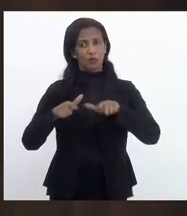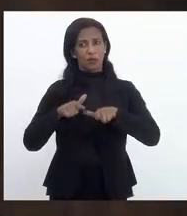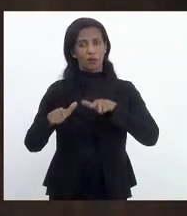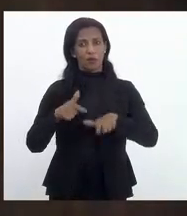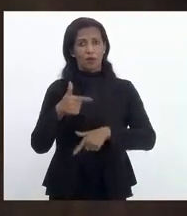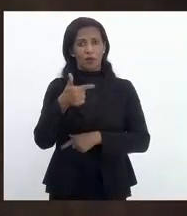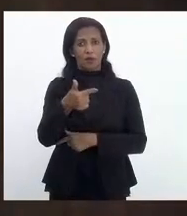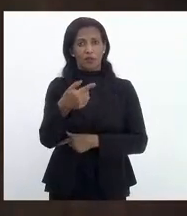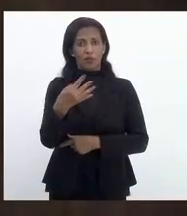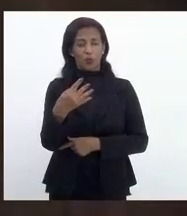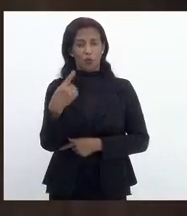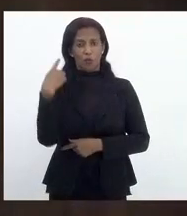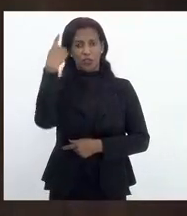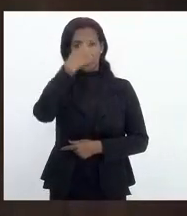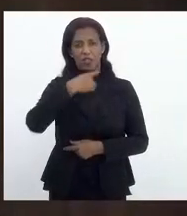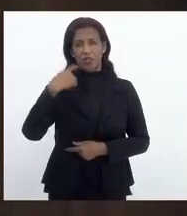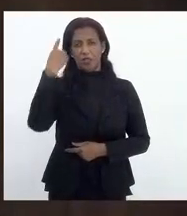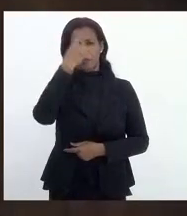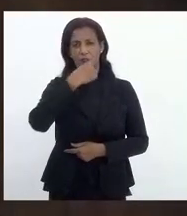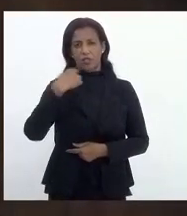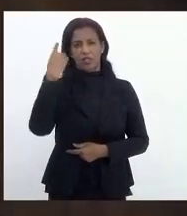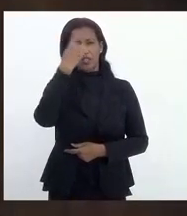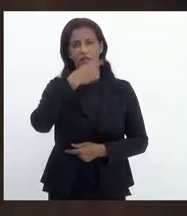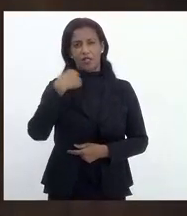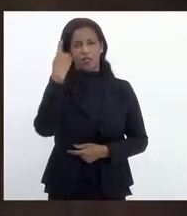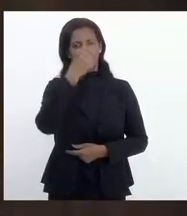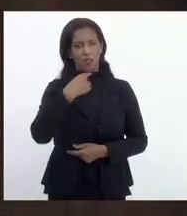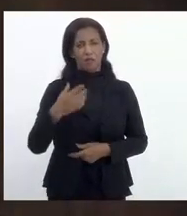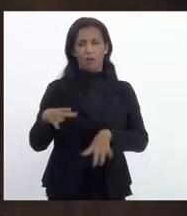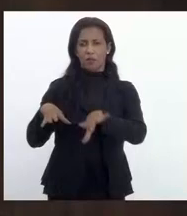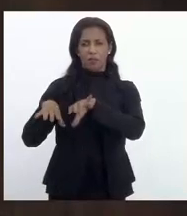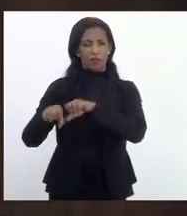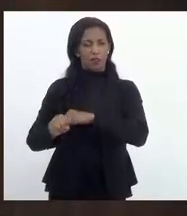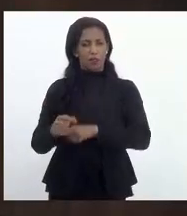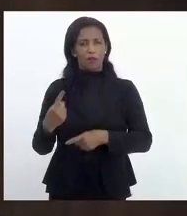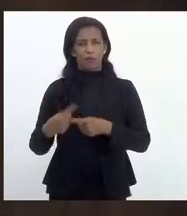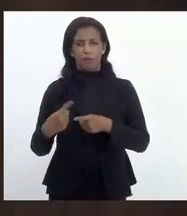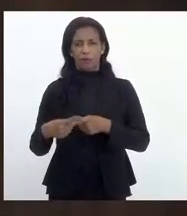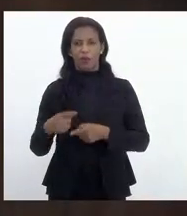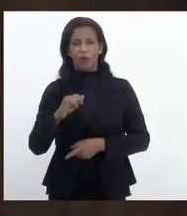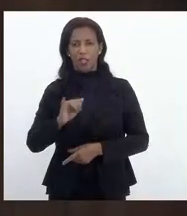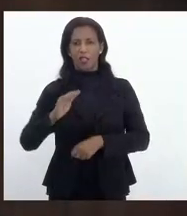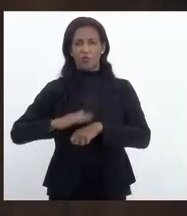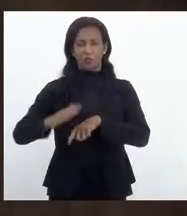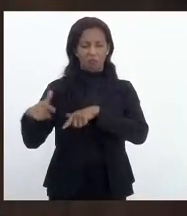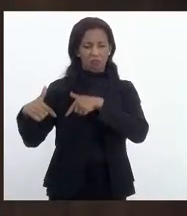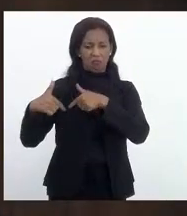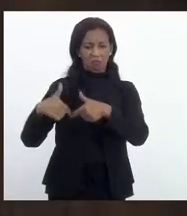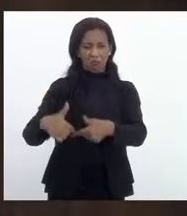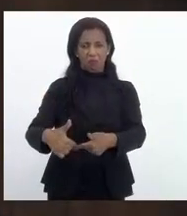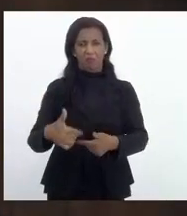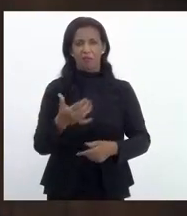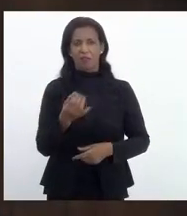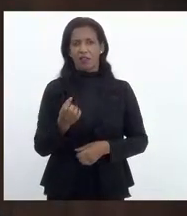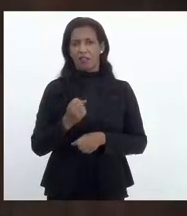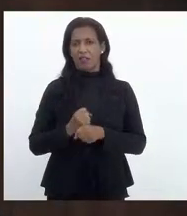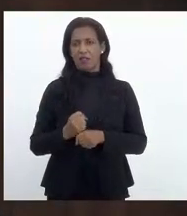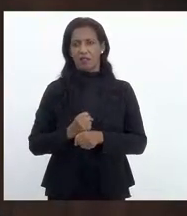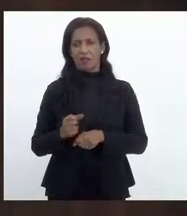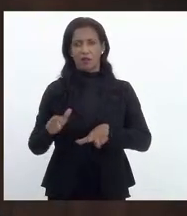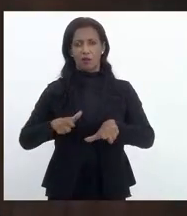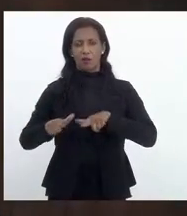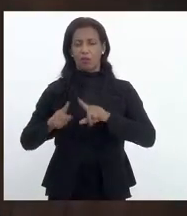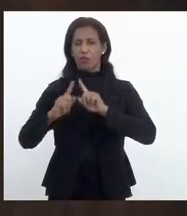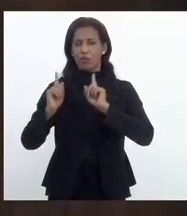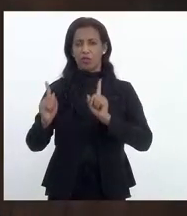24 horas por dia para que eles têm uma melhor formação porque é isso que eu tenho feito nos últimos dez anos como